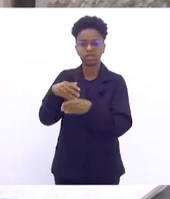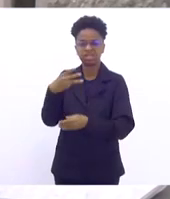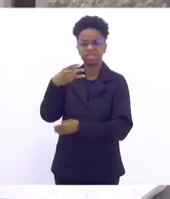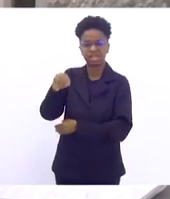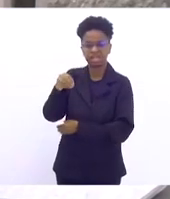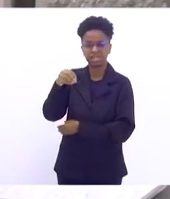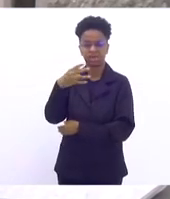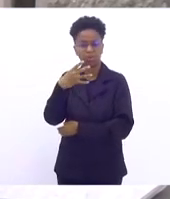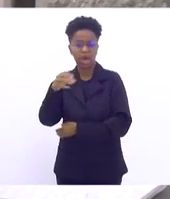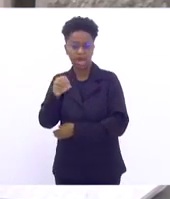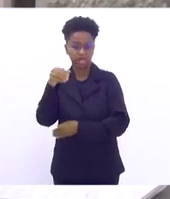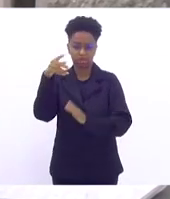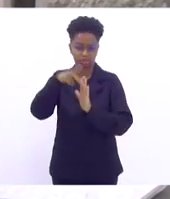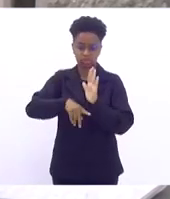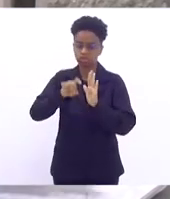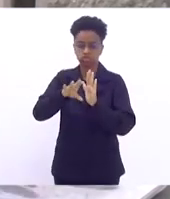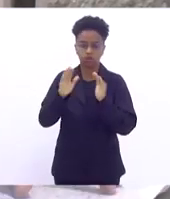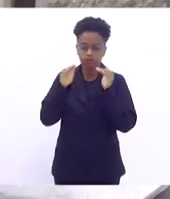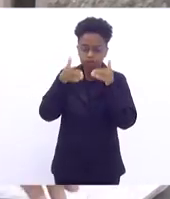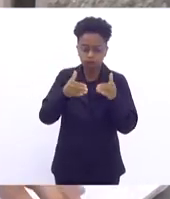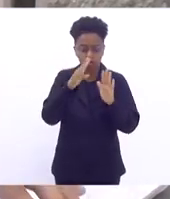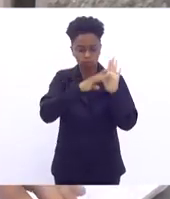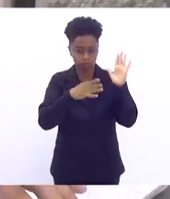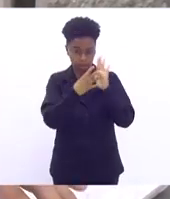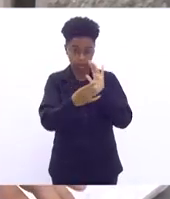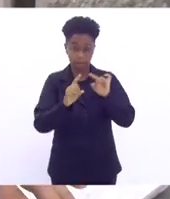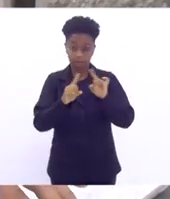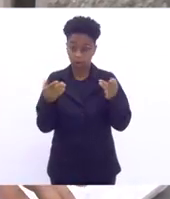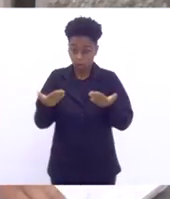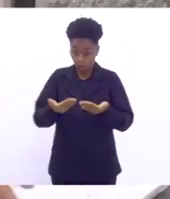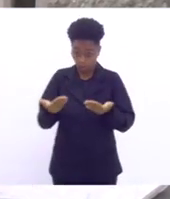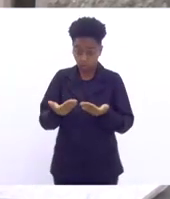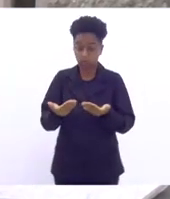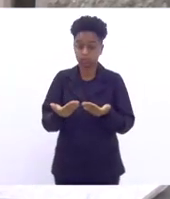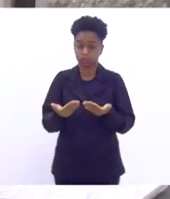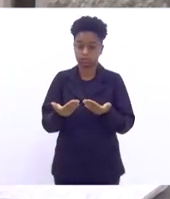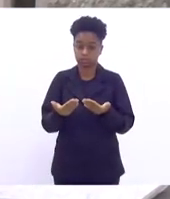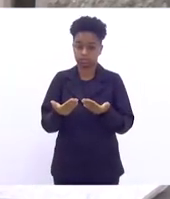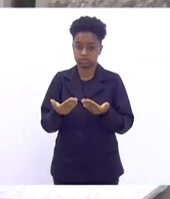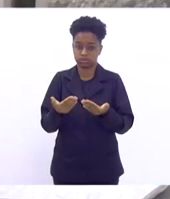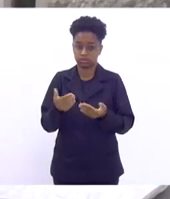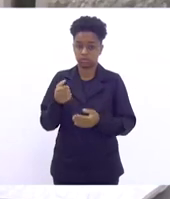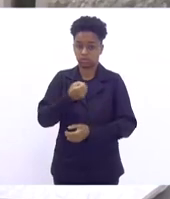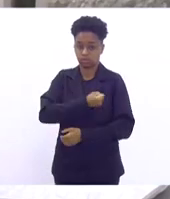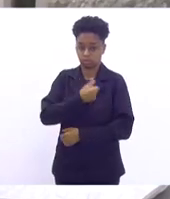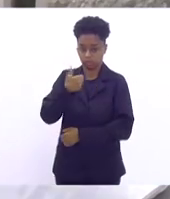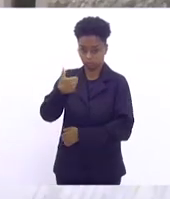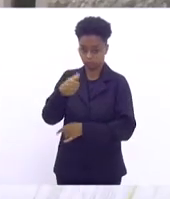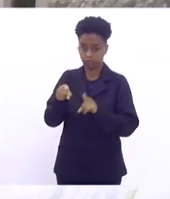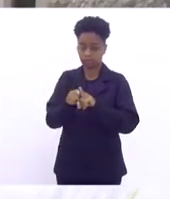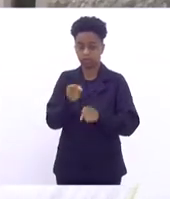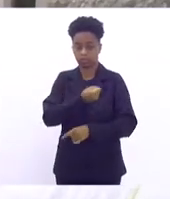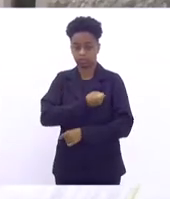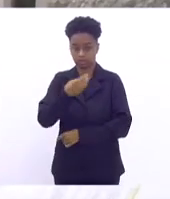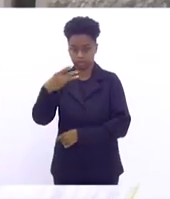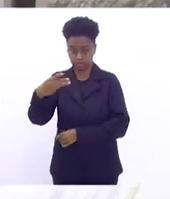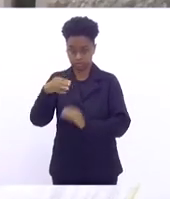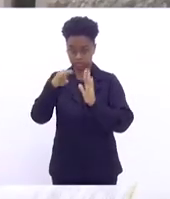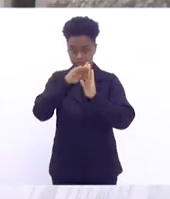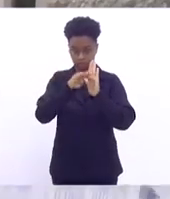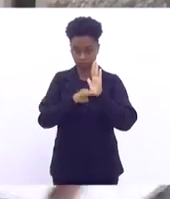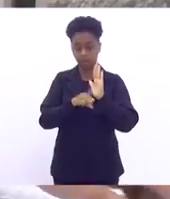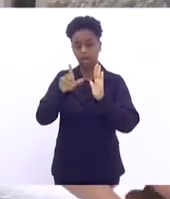de de calendário mas no dia de hoje o projeto é de número um e três da pauta são